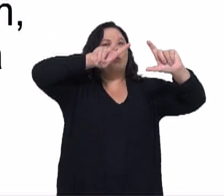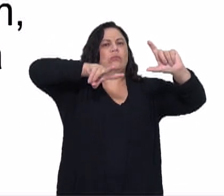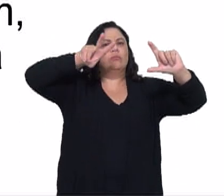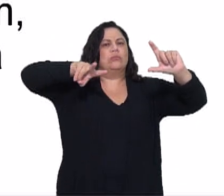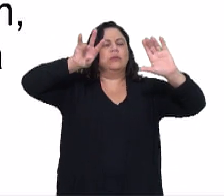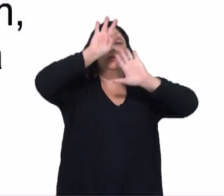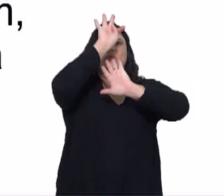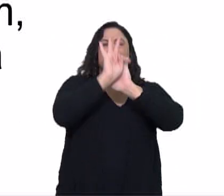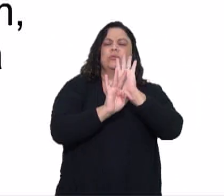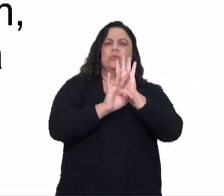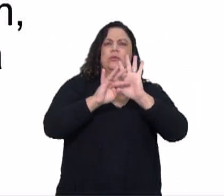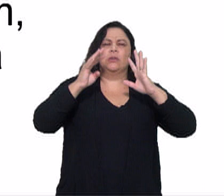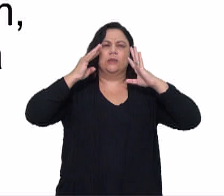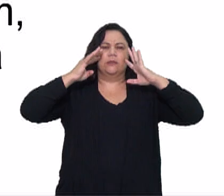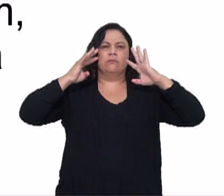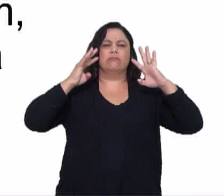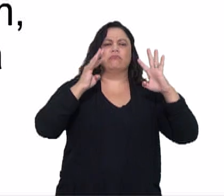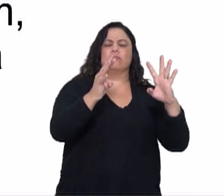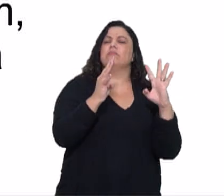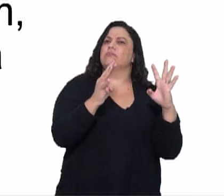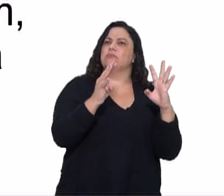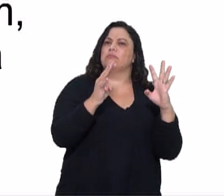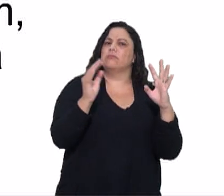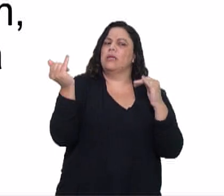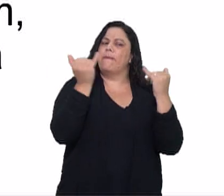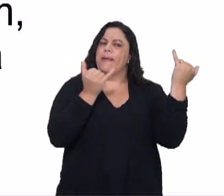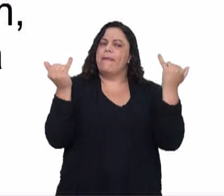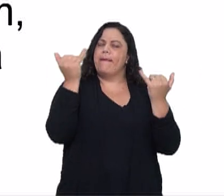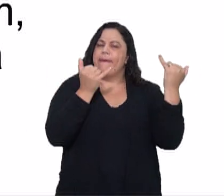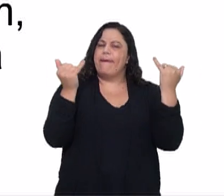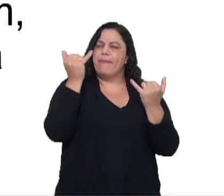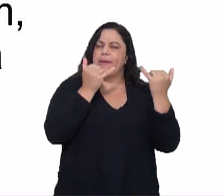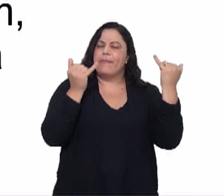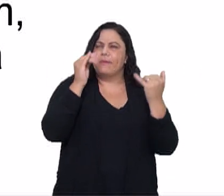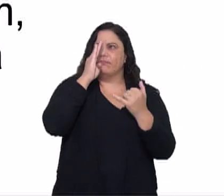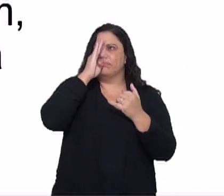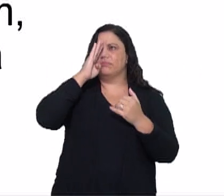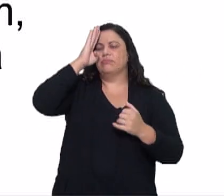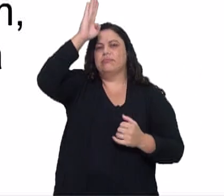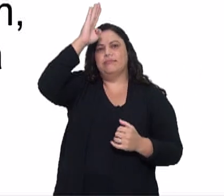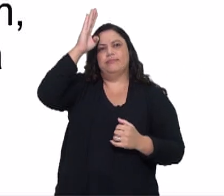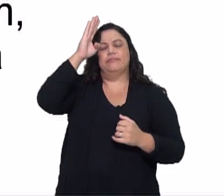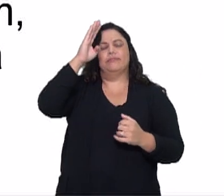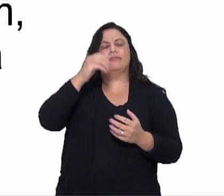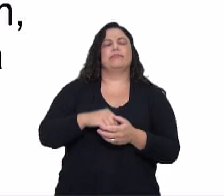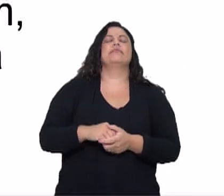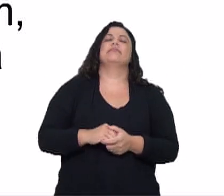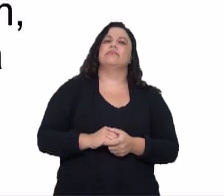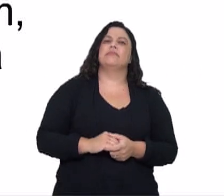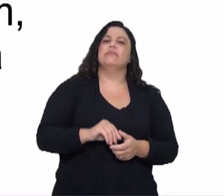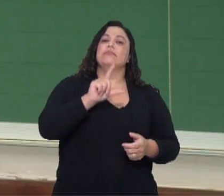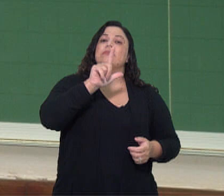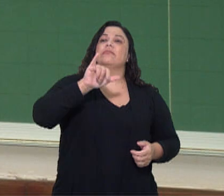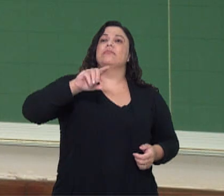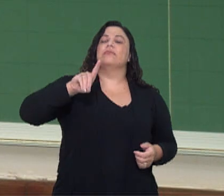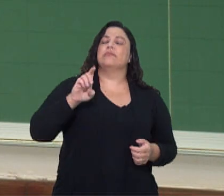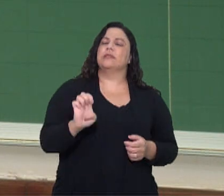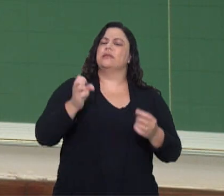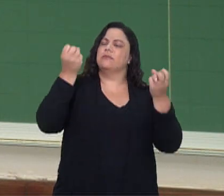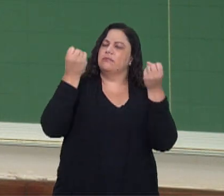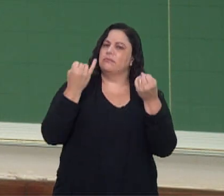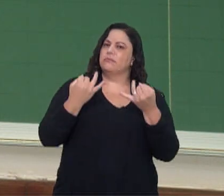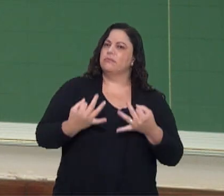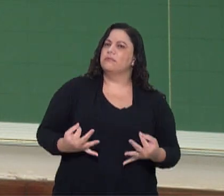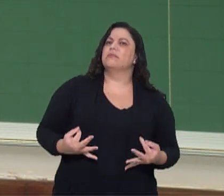sua atenção. Para isso, fornece as informações principais a respeito da notícia. Então, no lead, explica